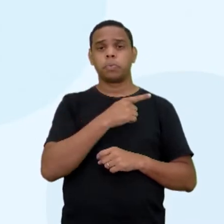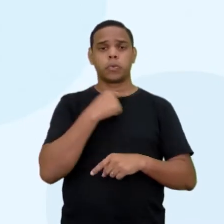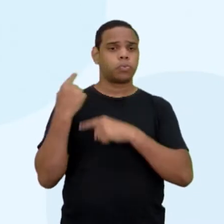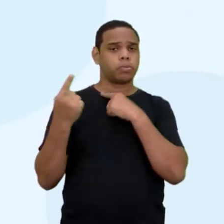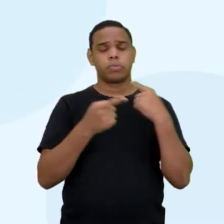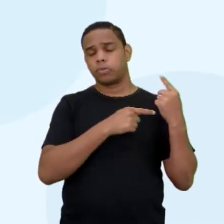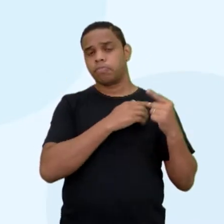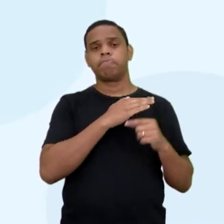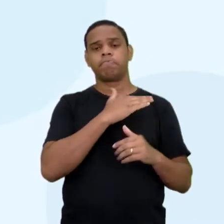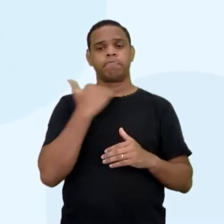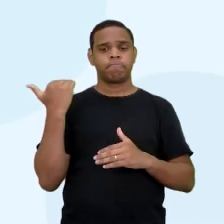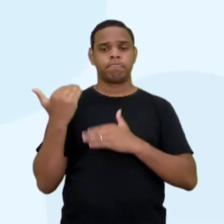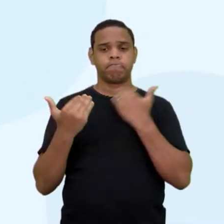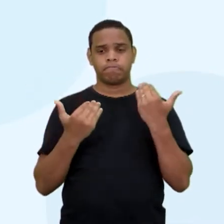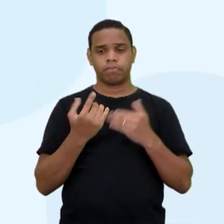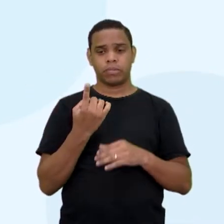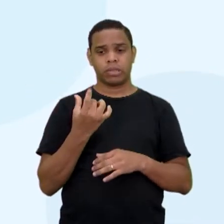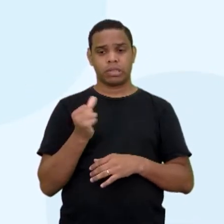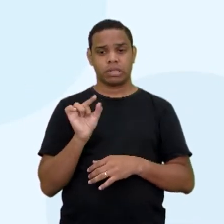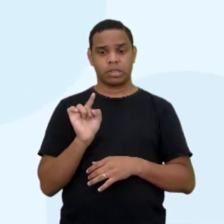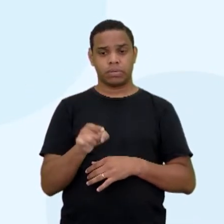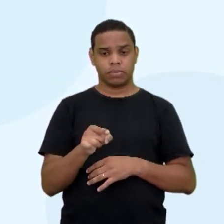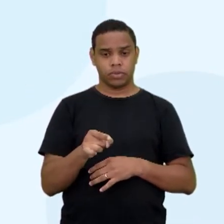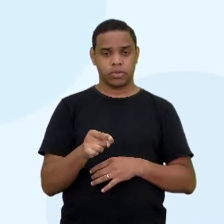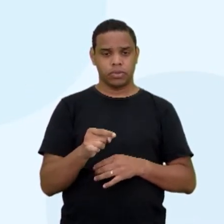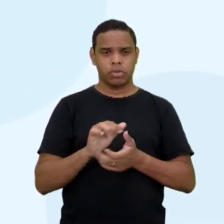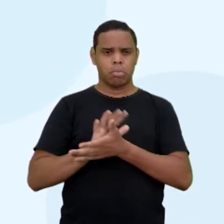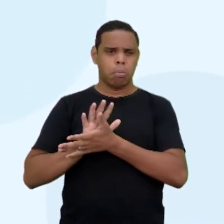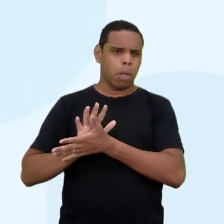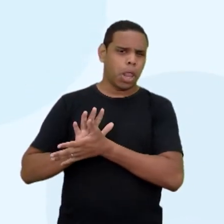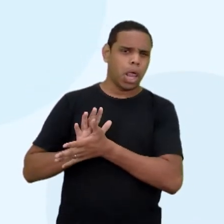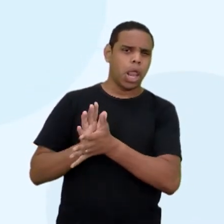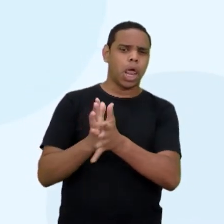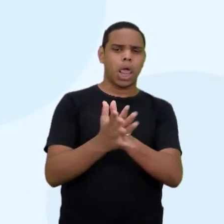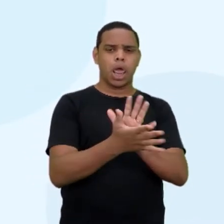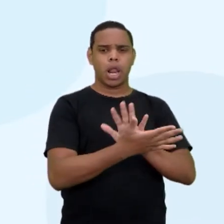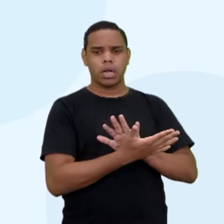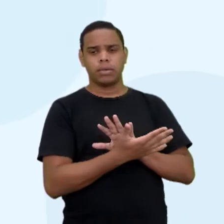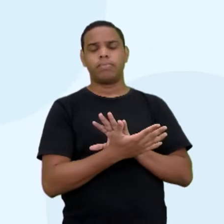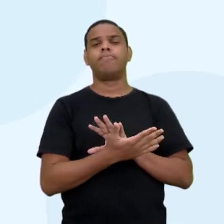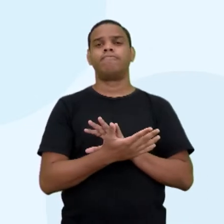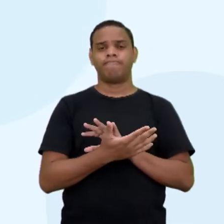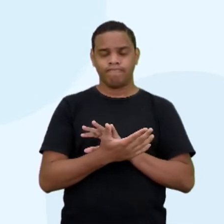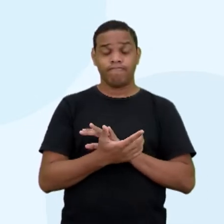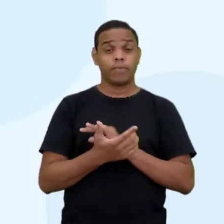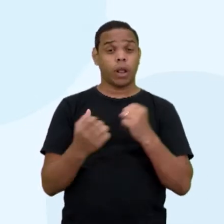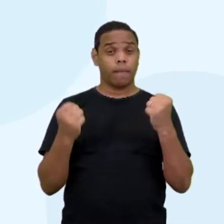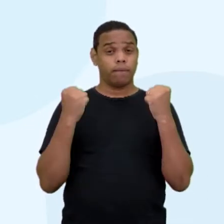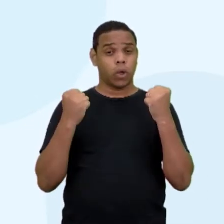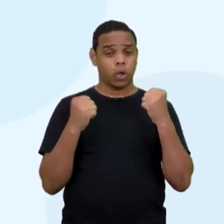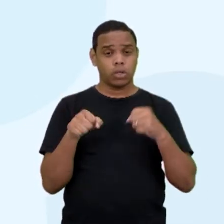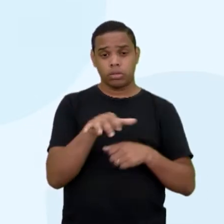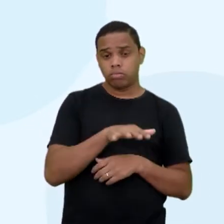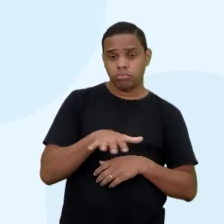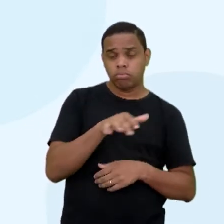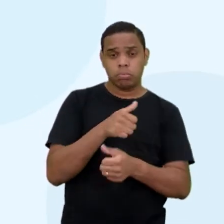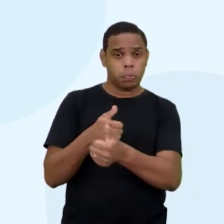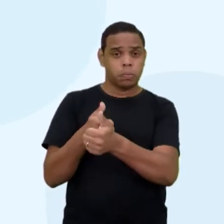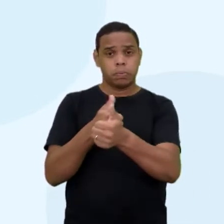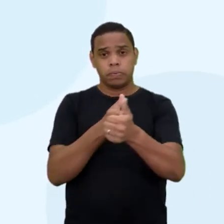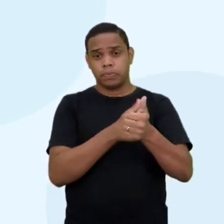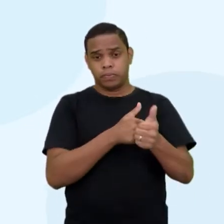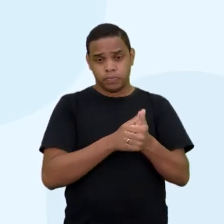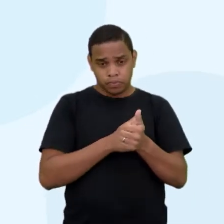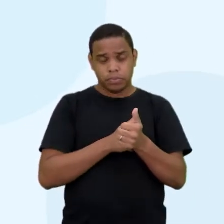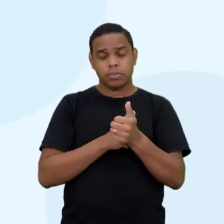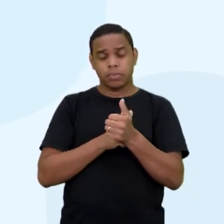Que ocasionou aí, né, uma destruição muito grande aí nas regiões aí próximas da